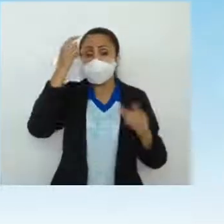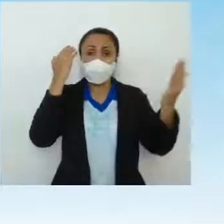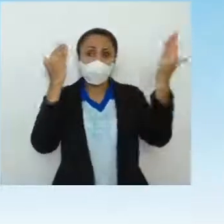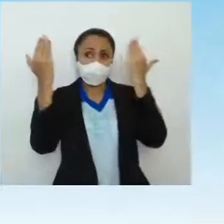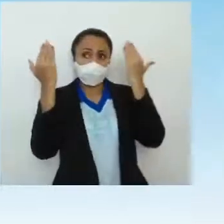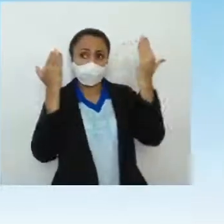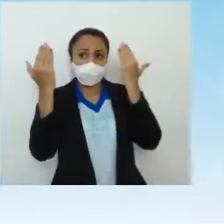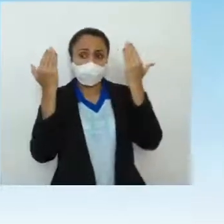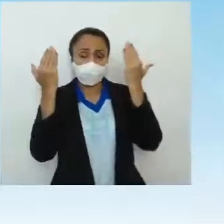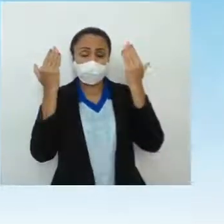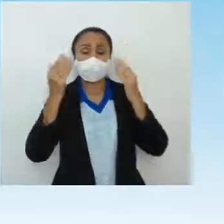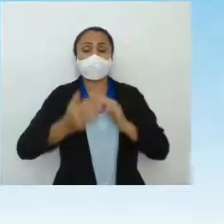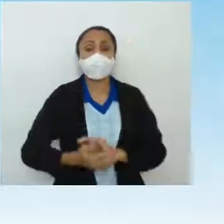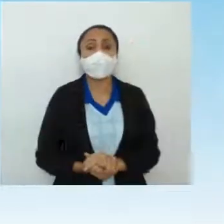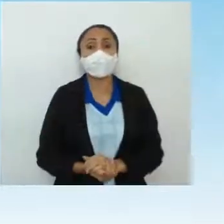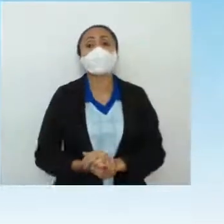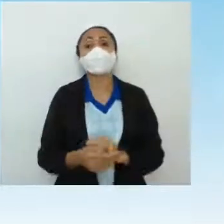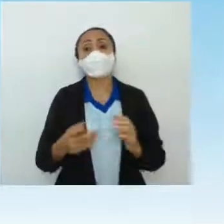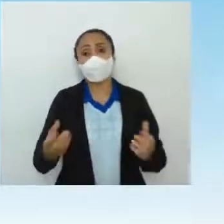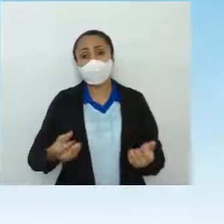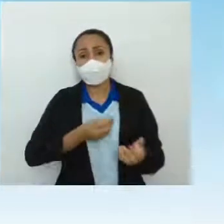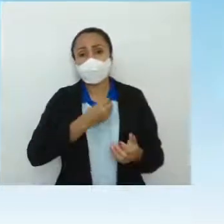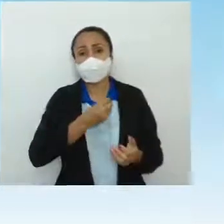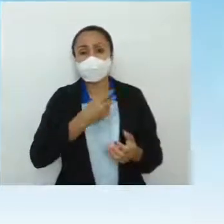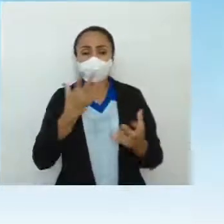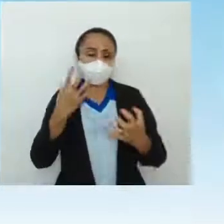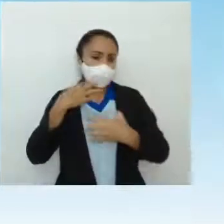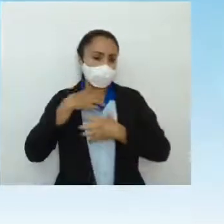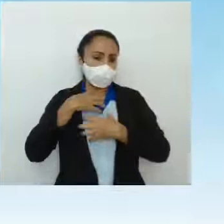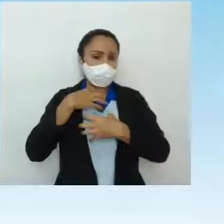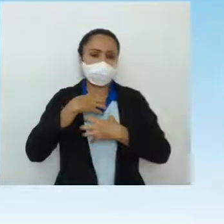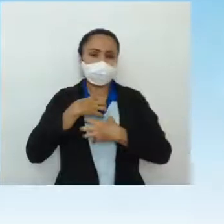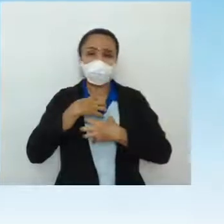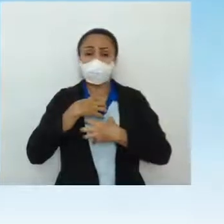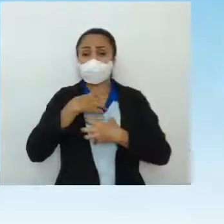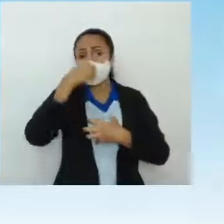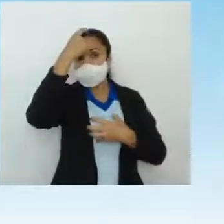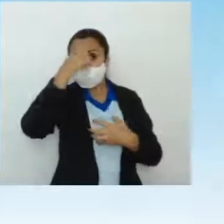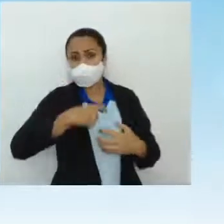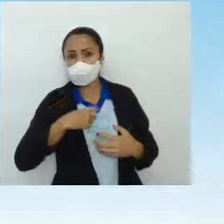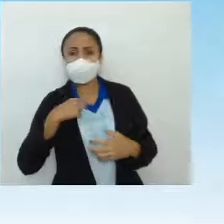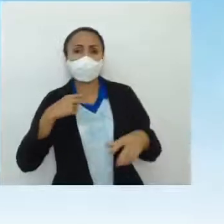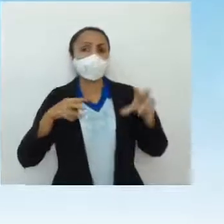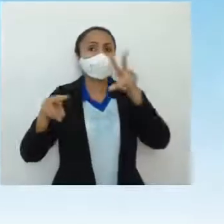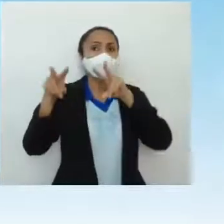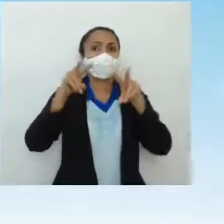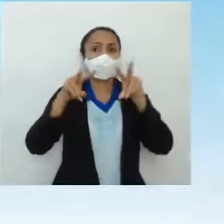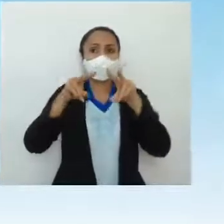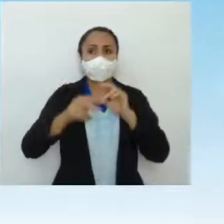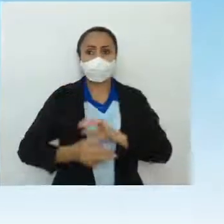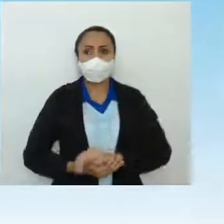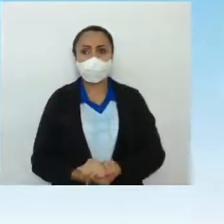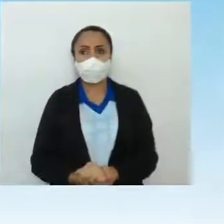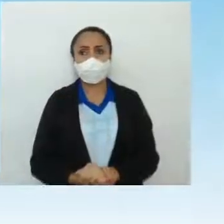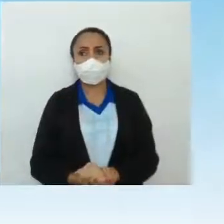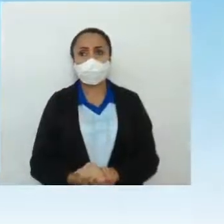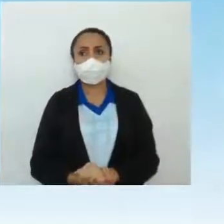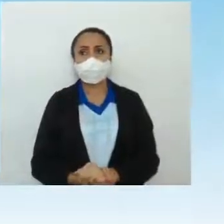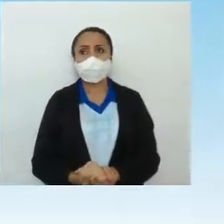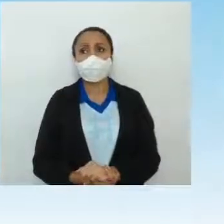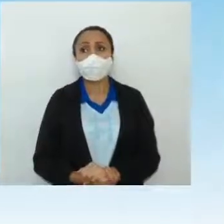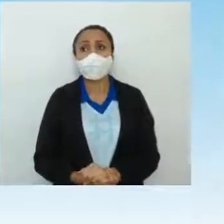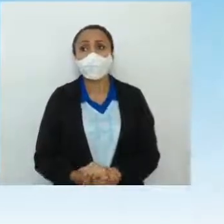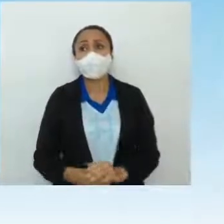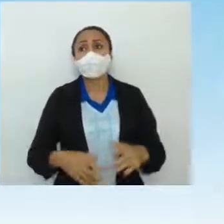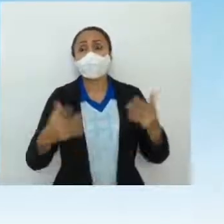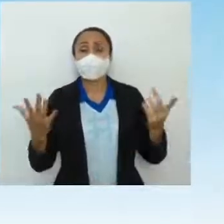uma produção de sensações no indivíduo do que é visto por ele. Essa aí vai ser a grande